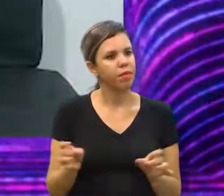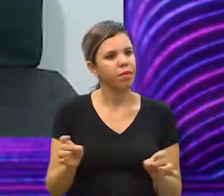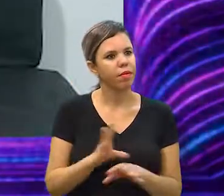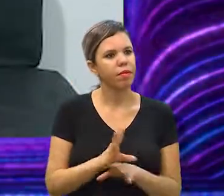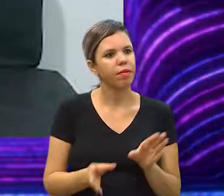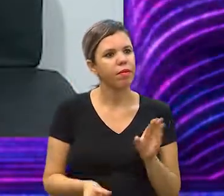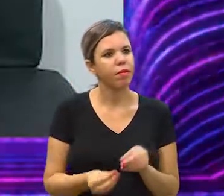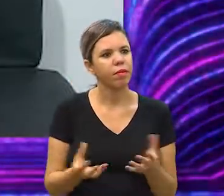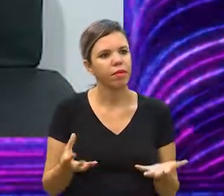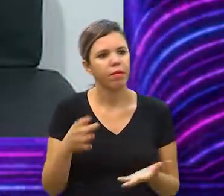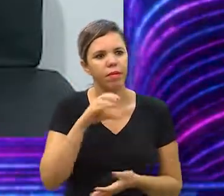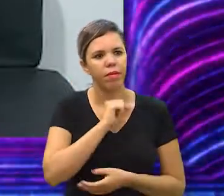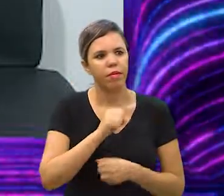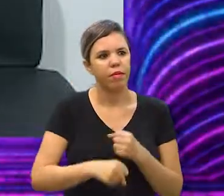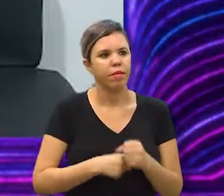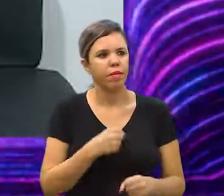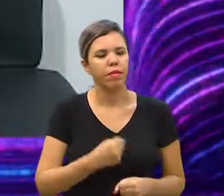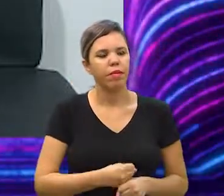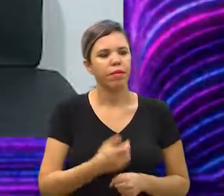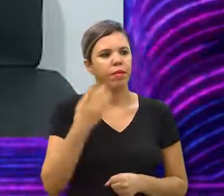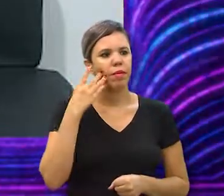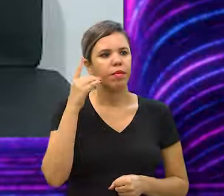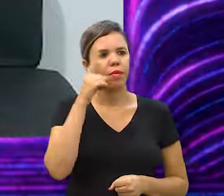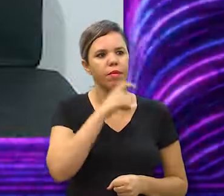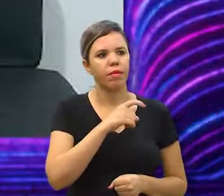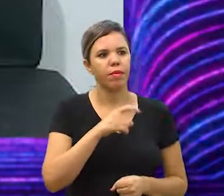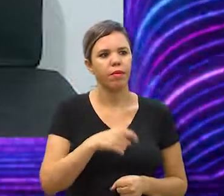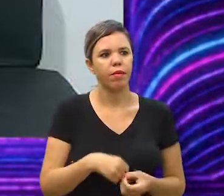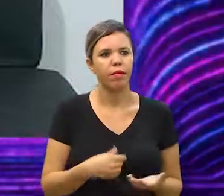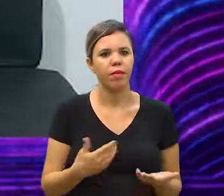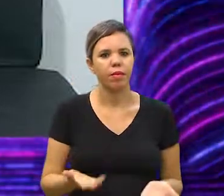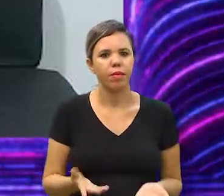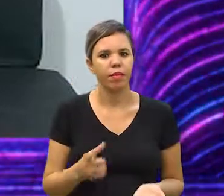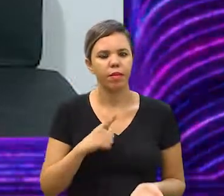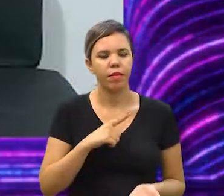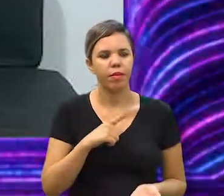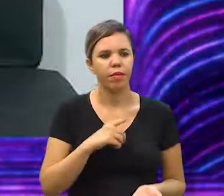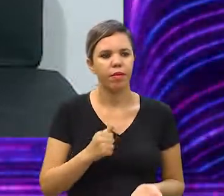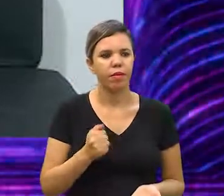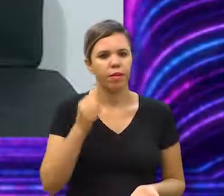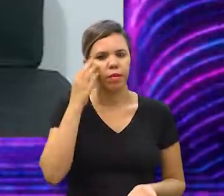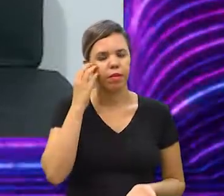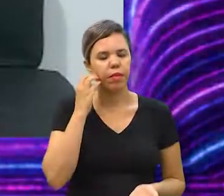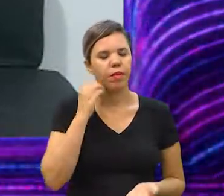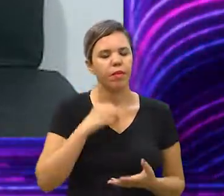pra eu terminar. Eu queria terminar esse ano, mas eu acho bem difícil. A não ser que eu tenha uma